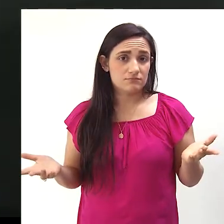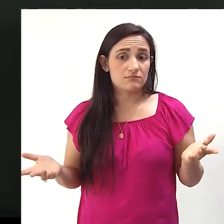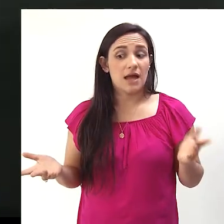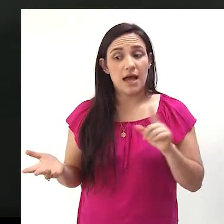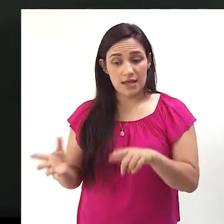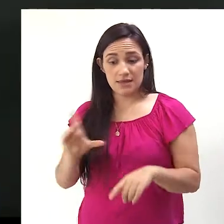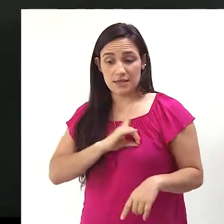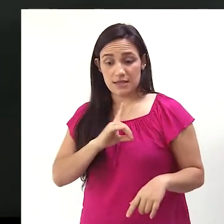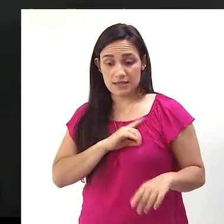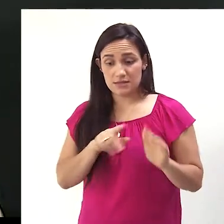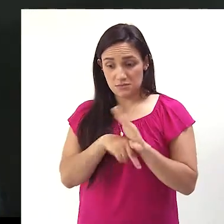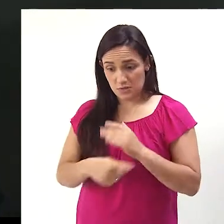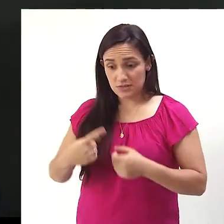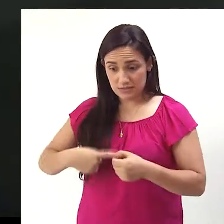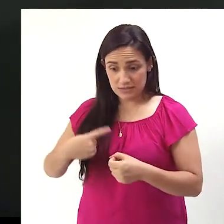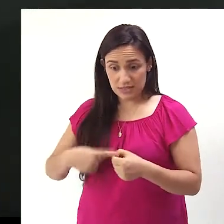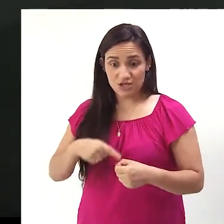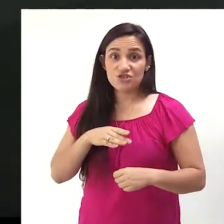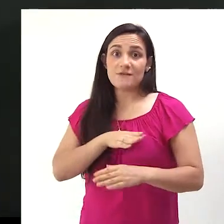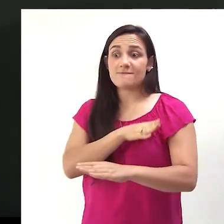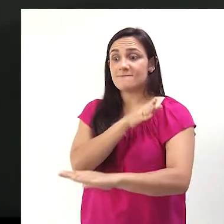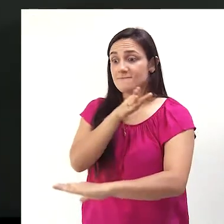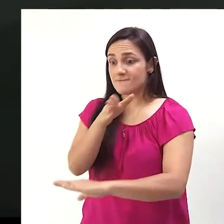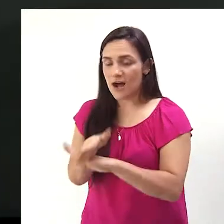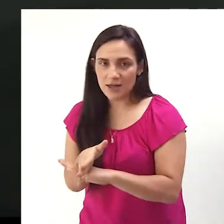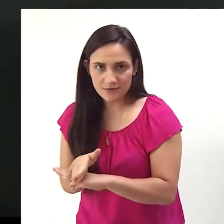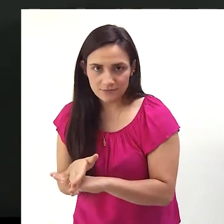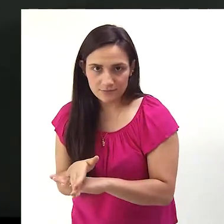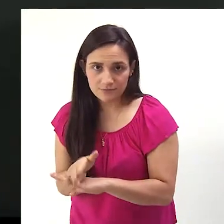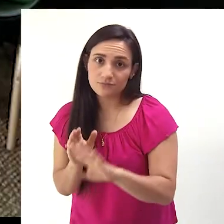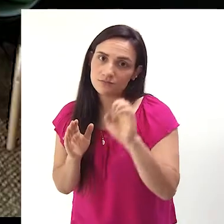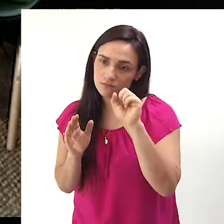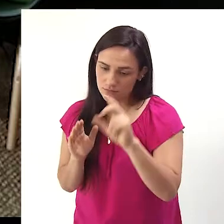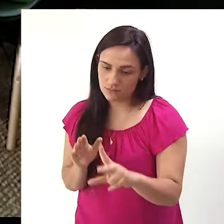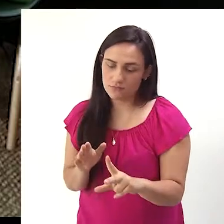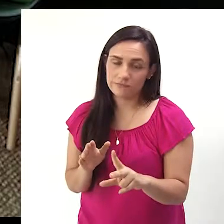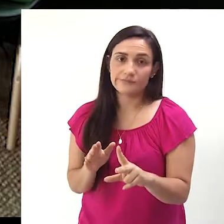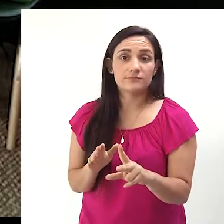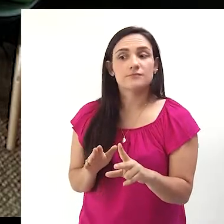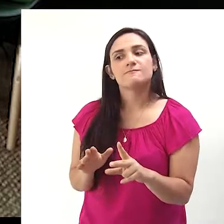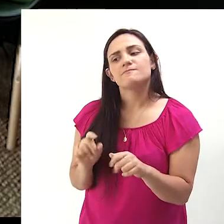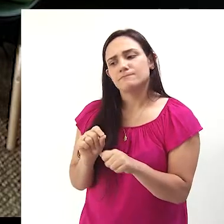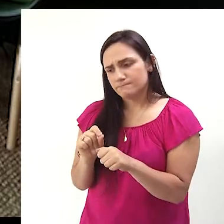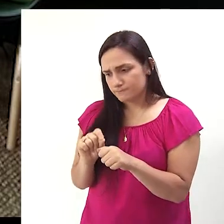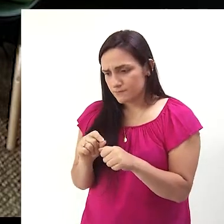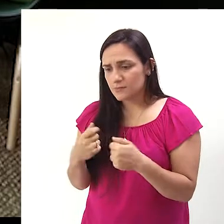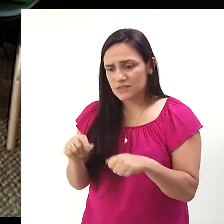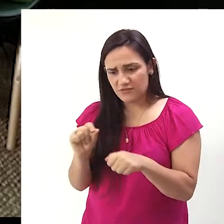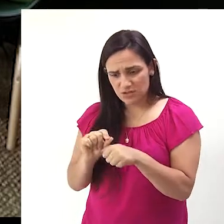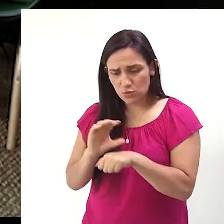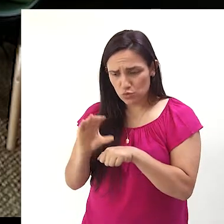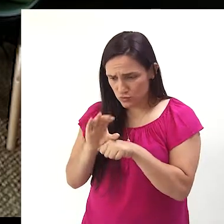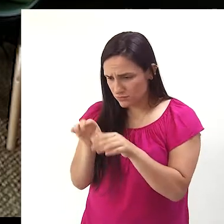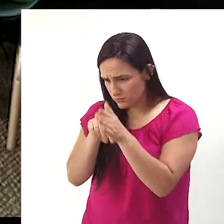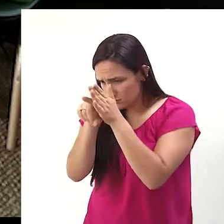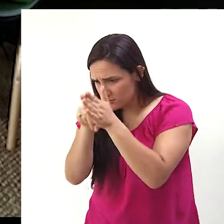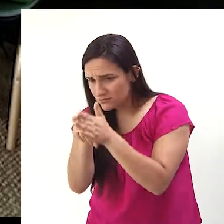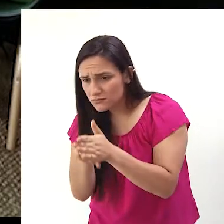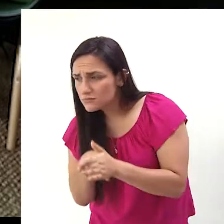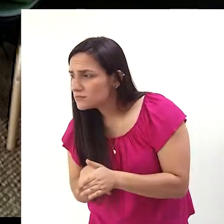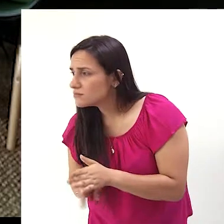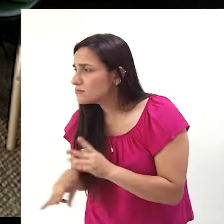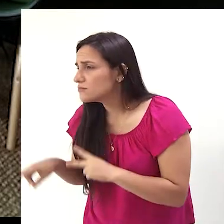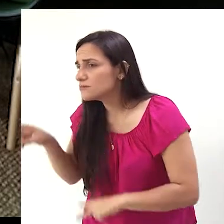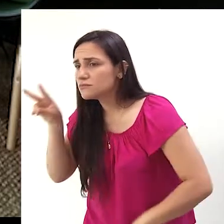desse caso no primeiro momento vai ser a Delegacia de Paranhos. Então, para nós é essencial que eles deem o primeiro atendimento no local,